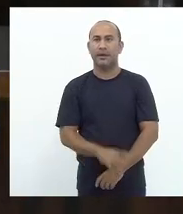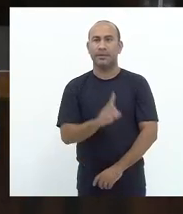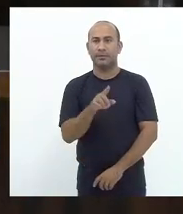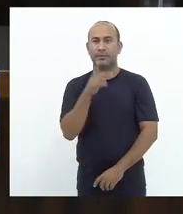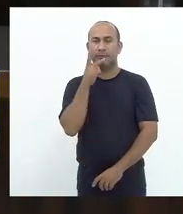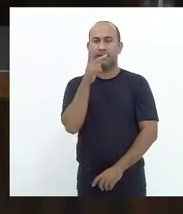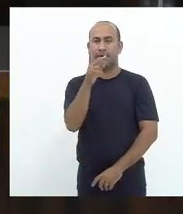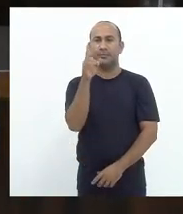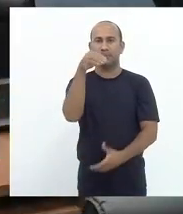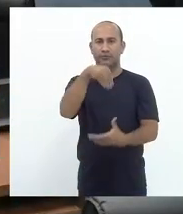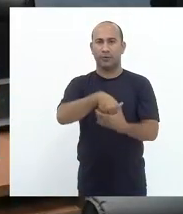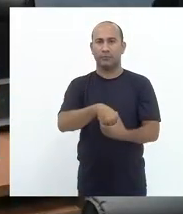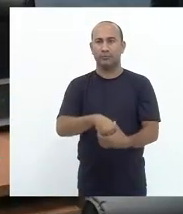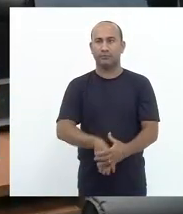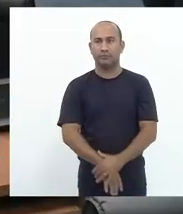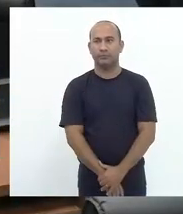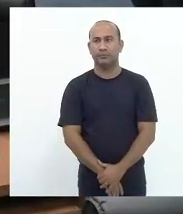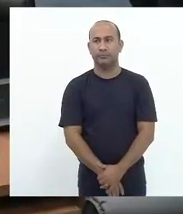voto.